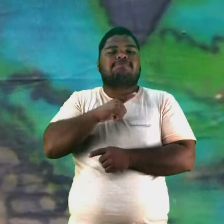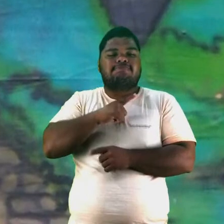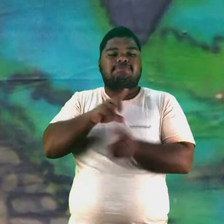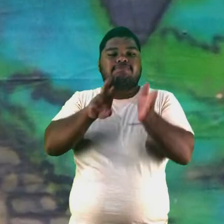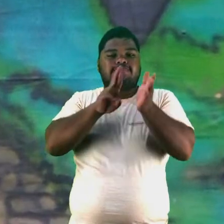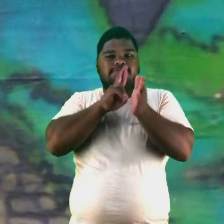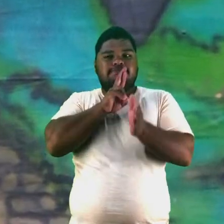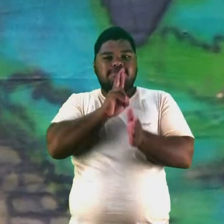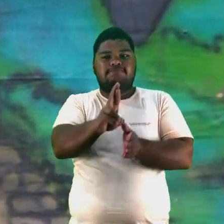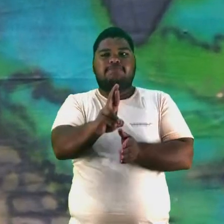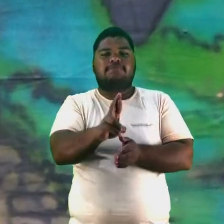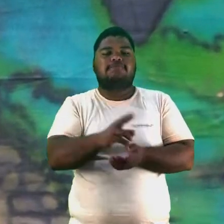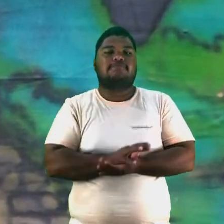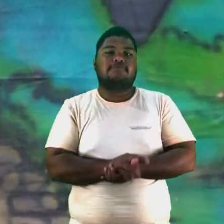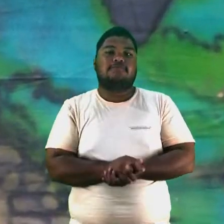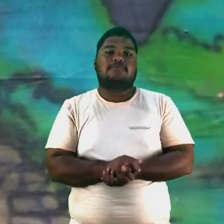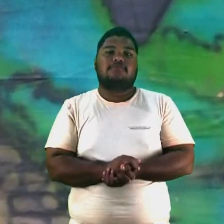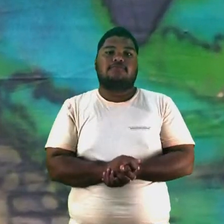Segundo ponto,